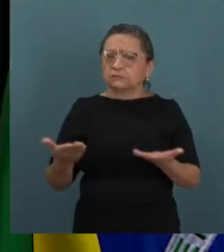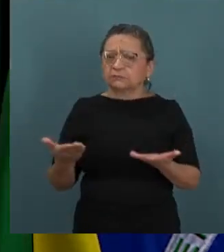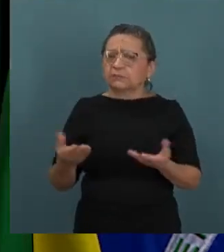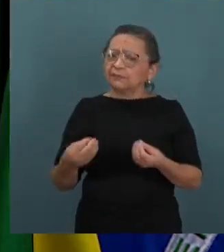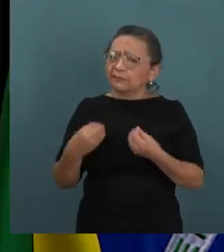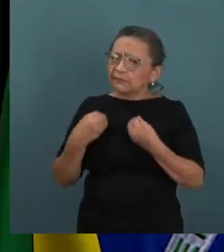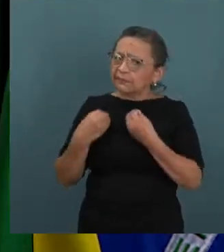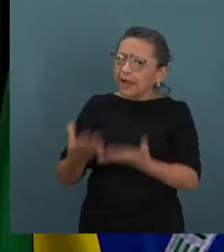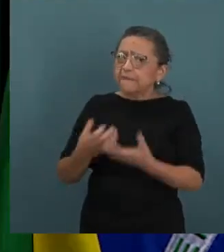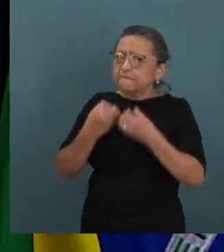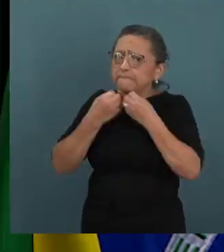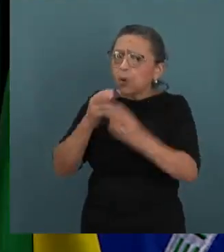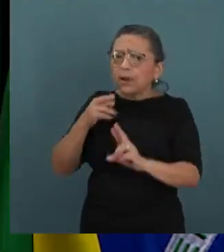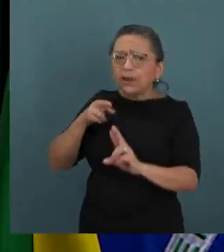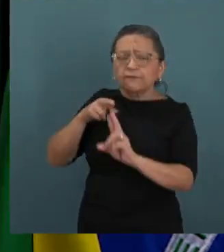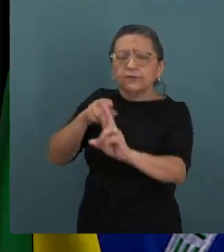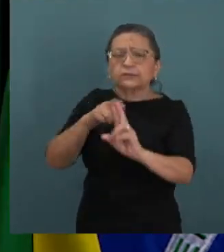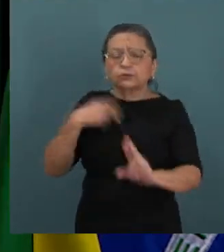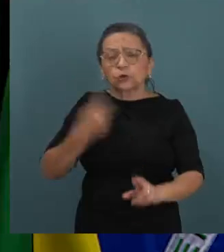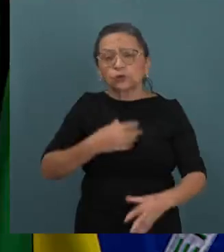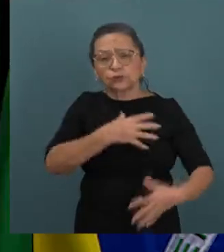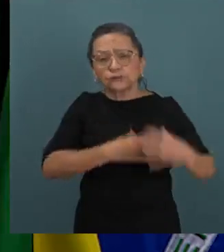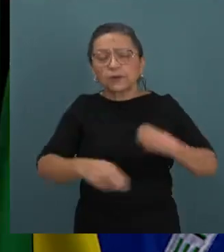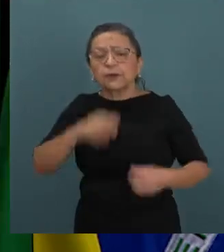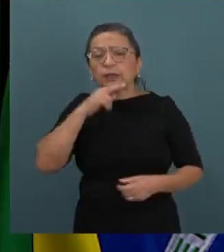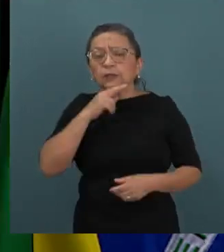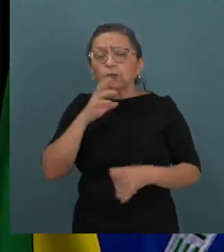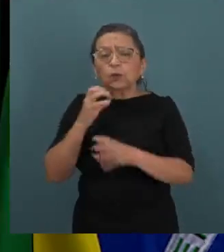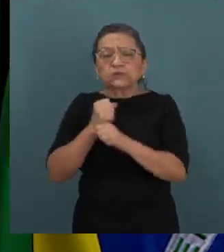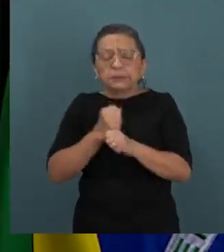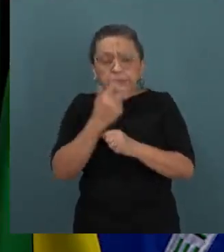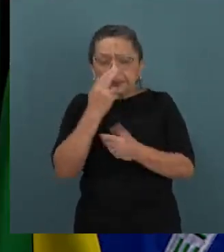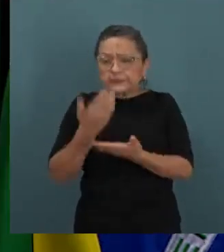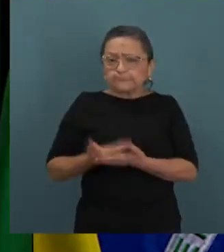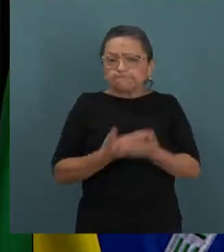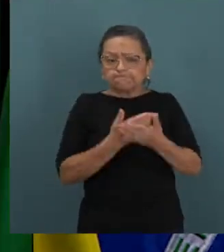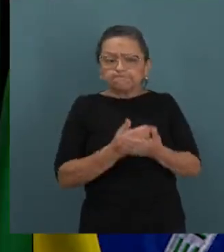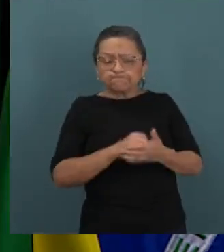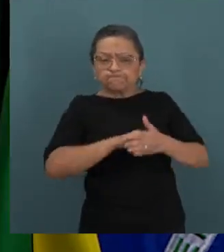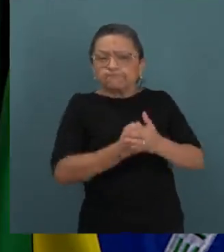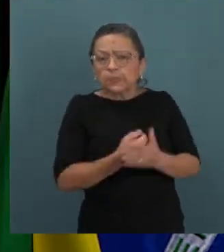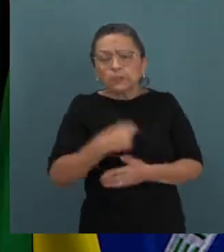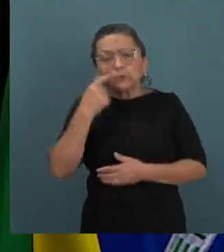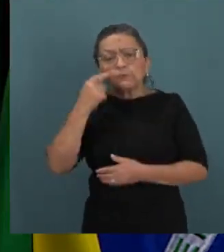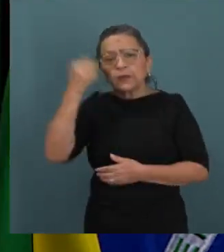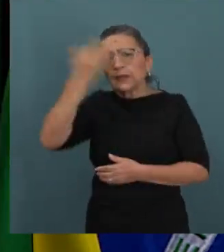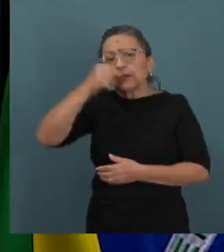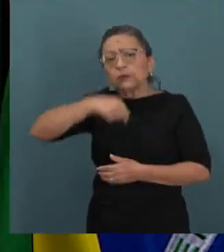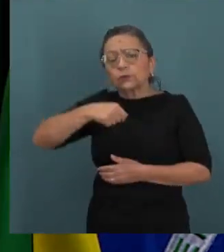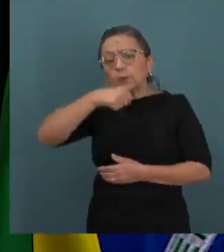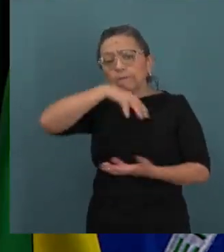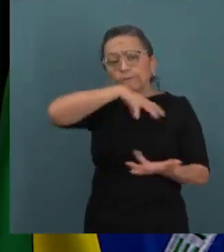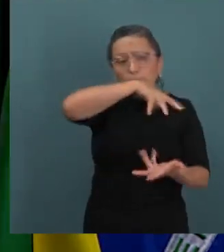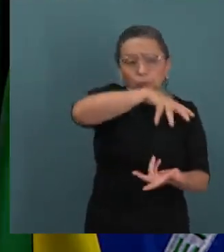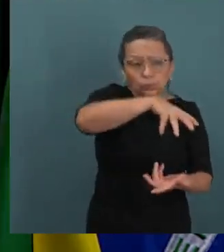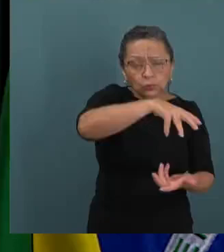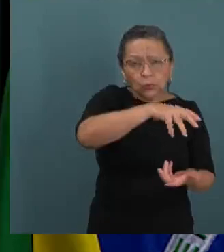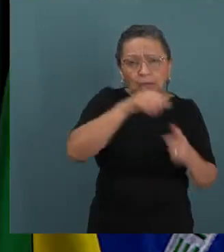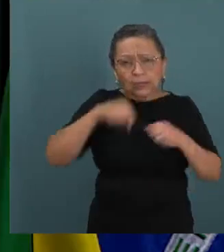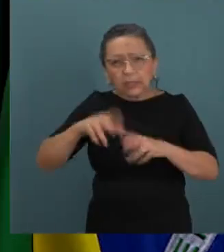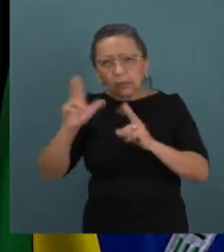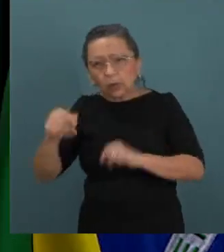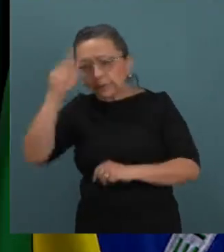netos, né? Um orçamento amarrado. Você não vê no Brasil o que acontece, no mundo o que acontece no Brasil,